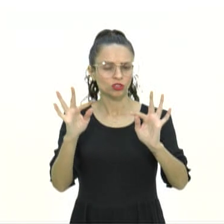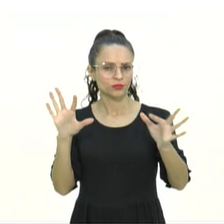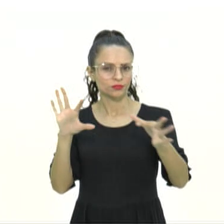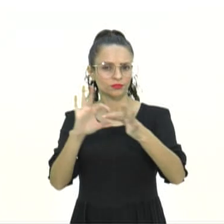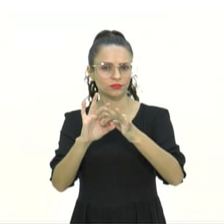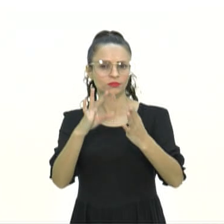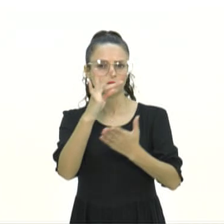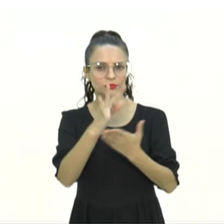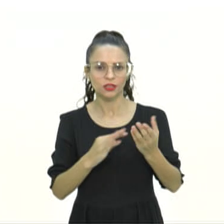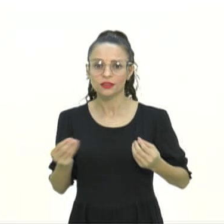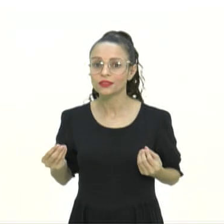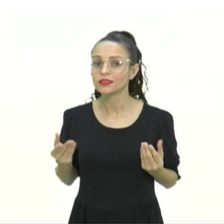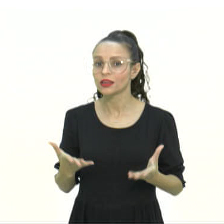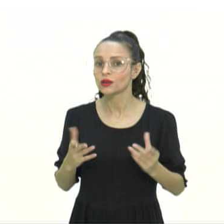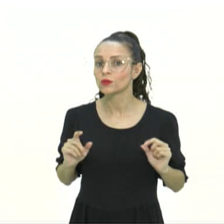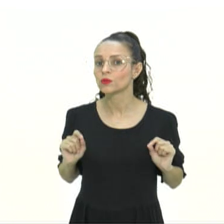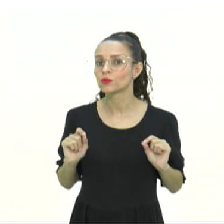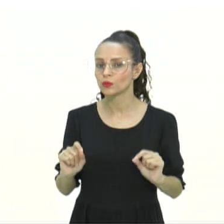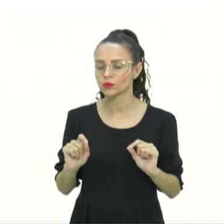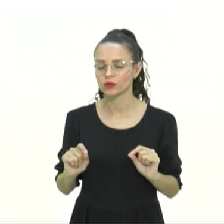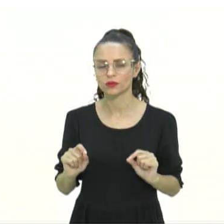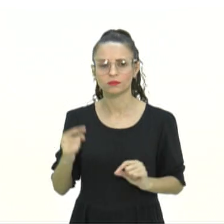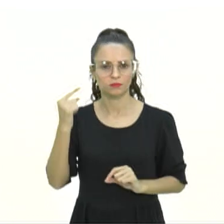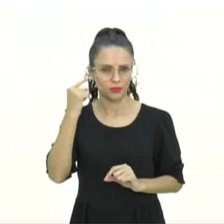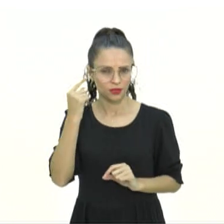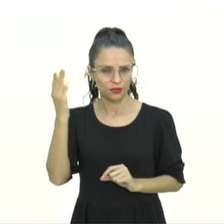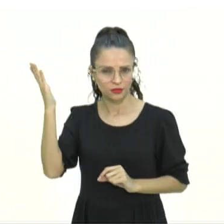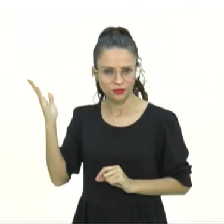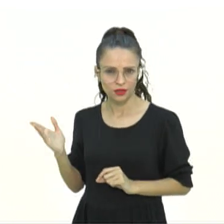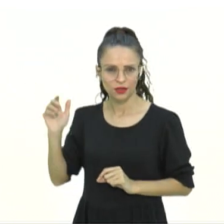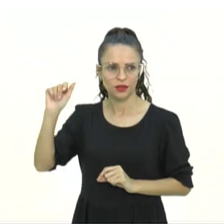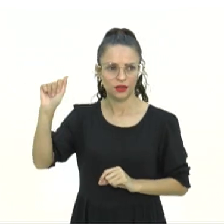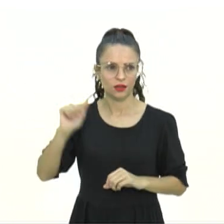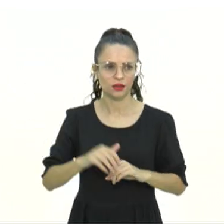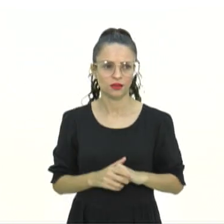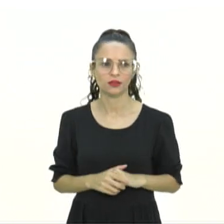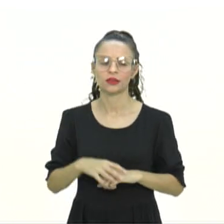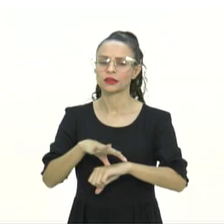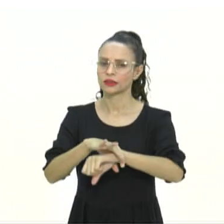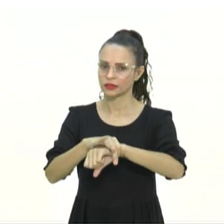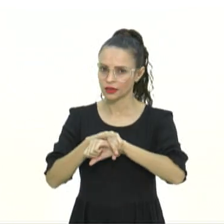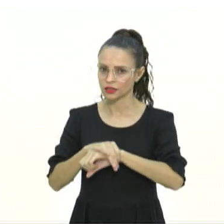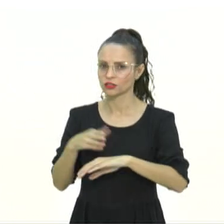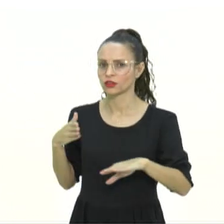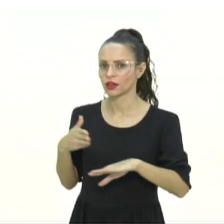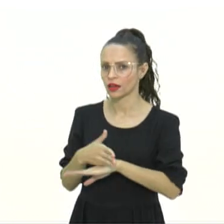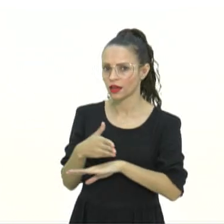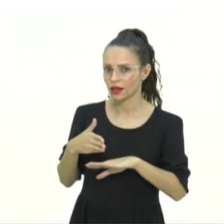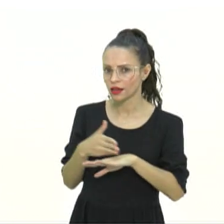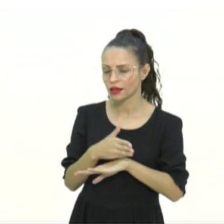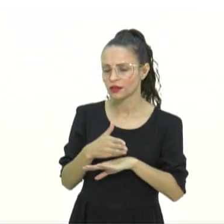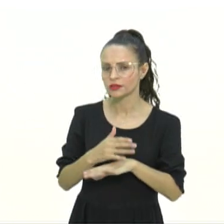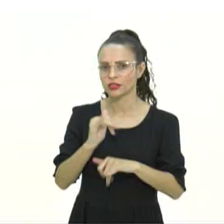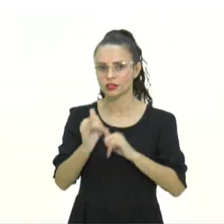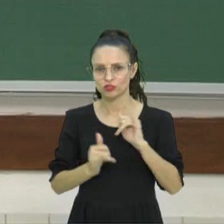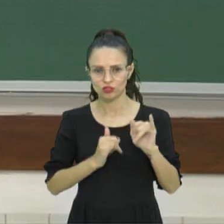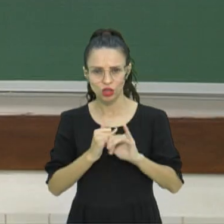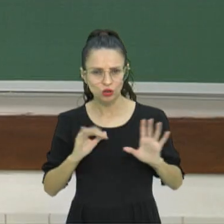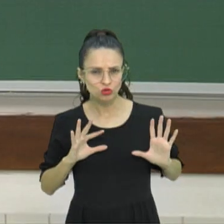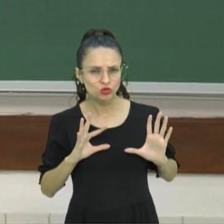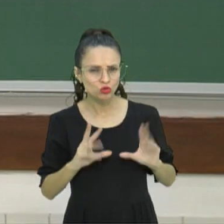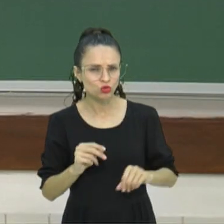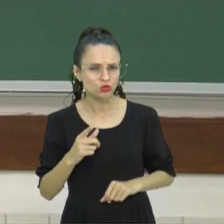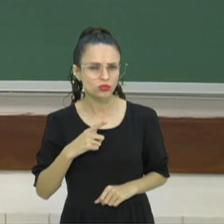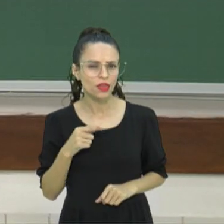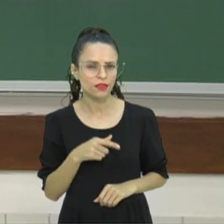texto proporcionaram o quê? Pense nas alternativas. Letra A, garantia do acesso digital. Todos têm